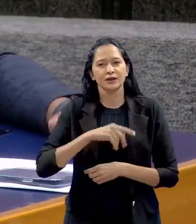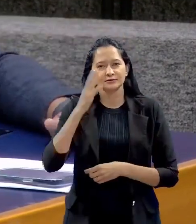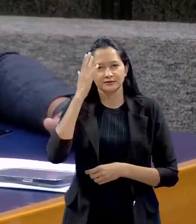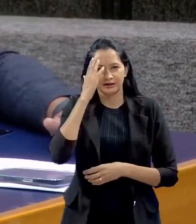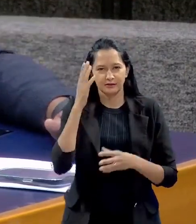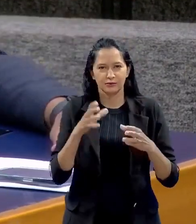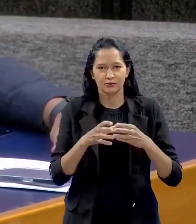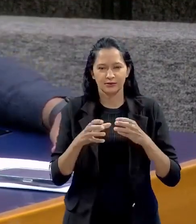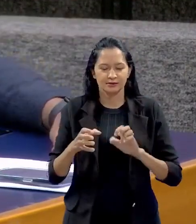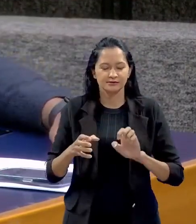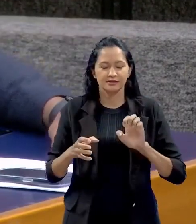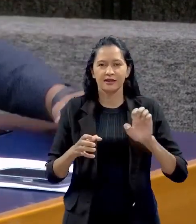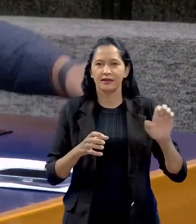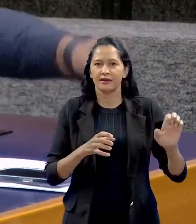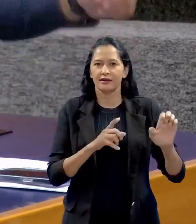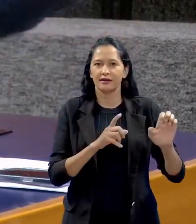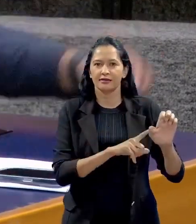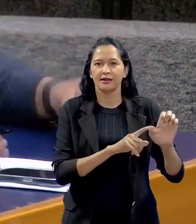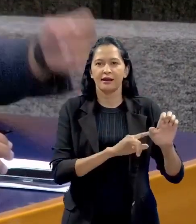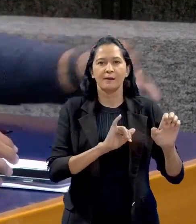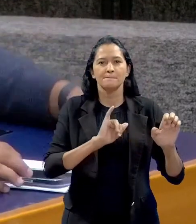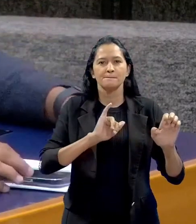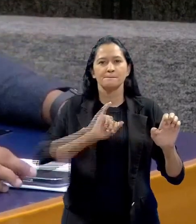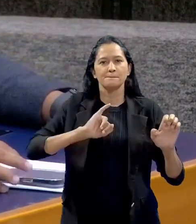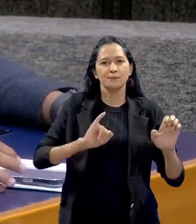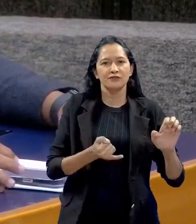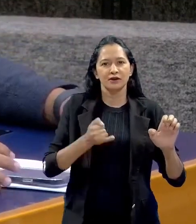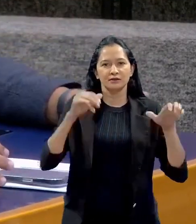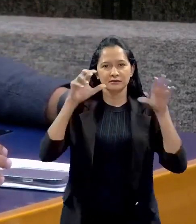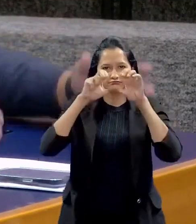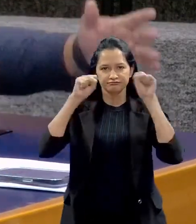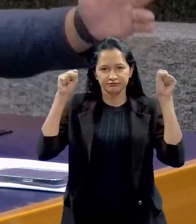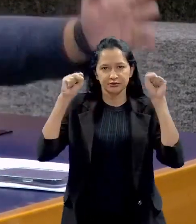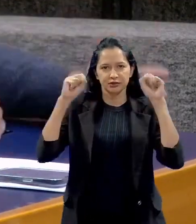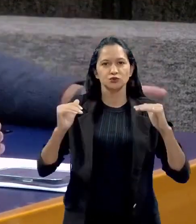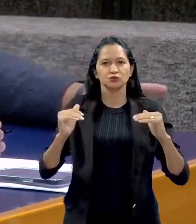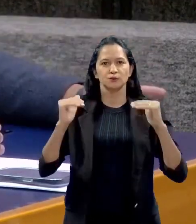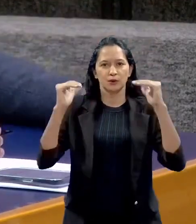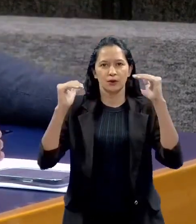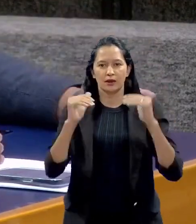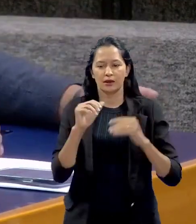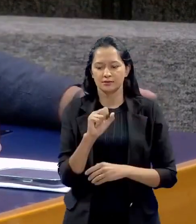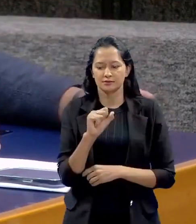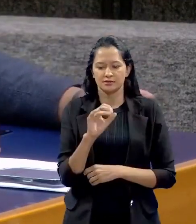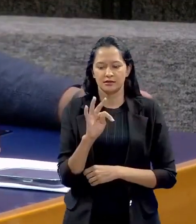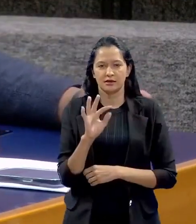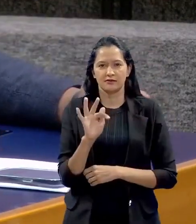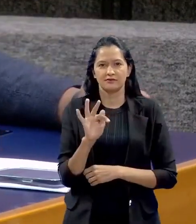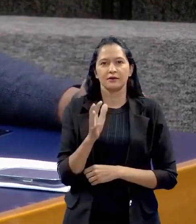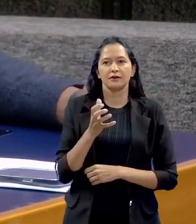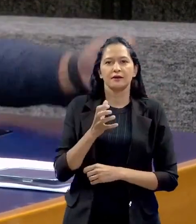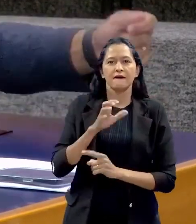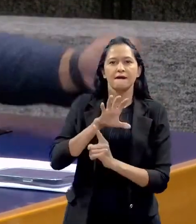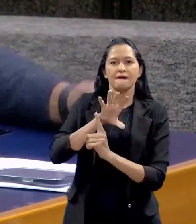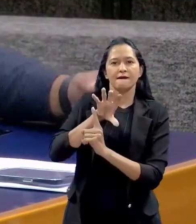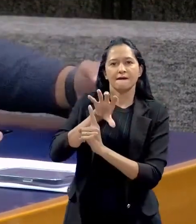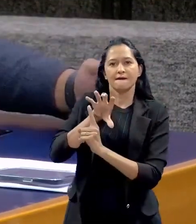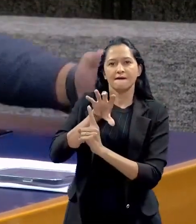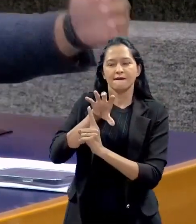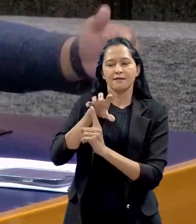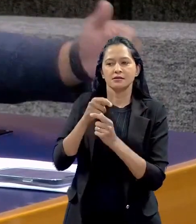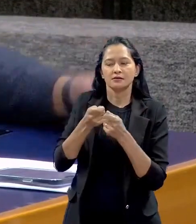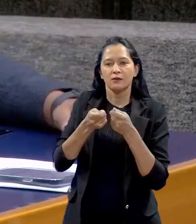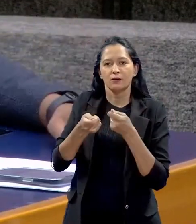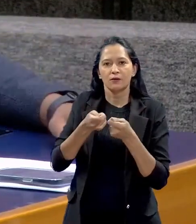tem usado o STF para legislar. Agora é inadmissível eles querer imputar